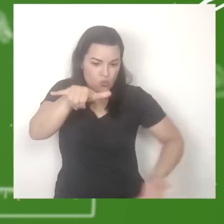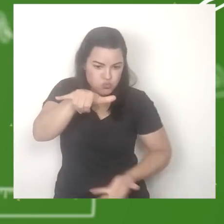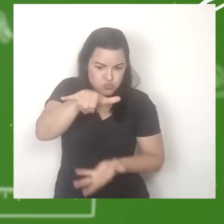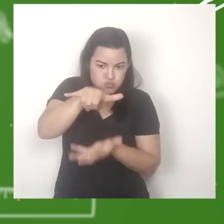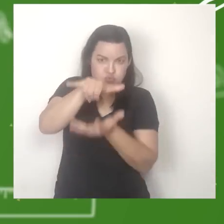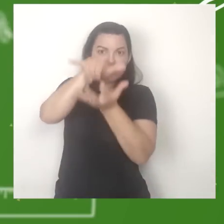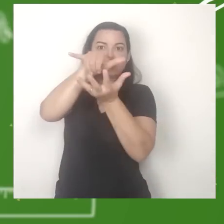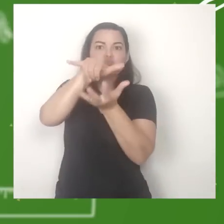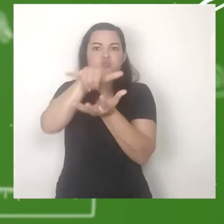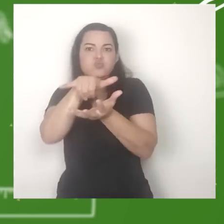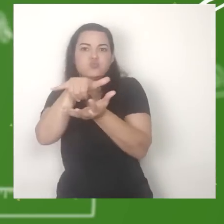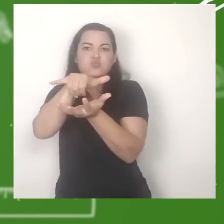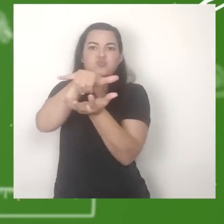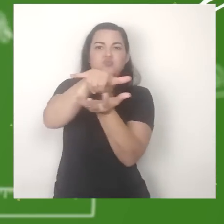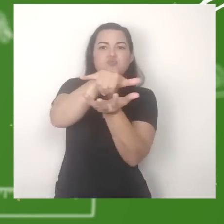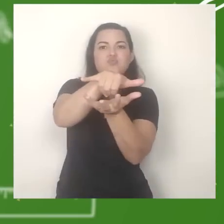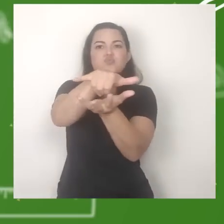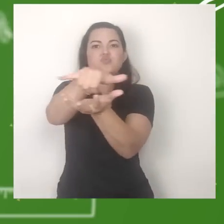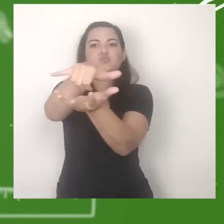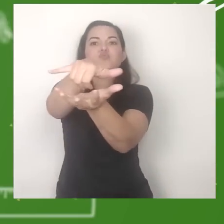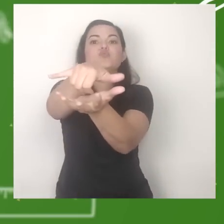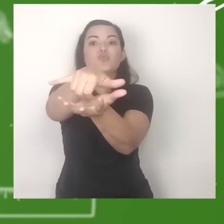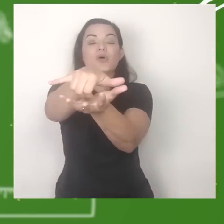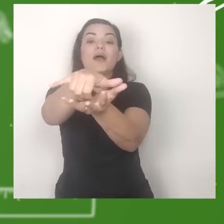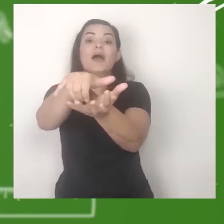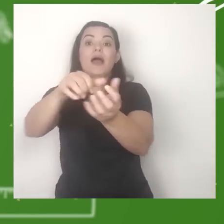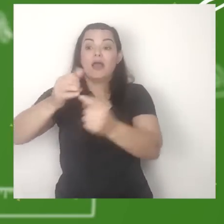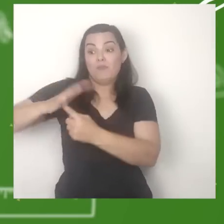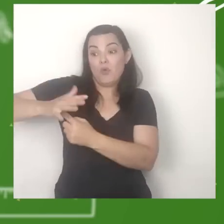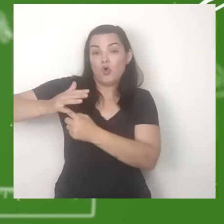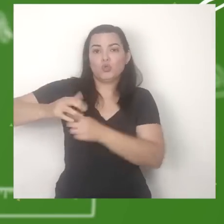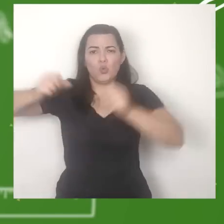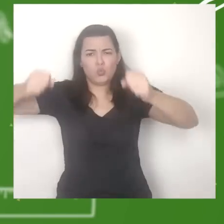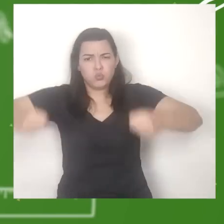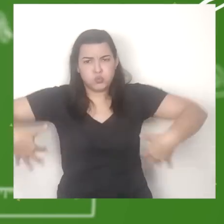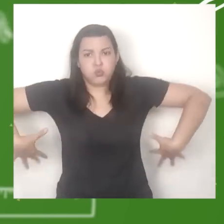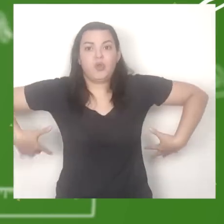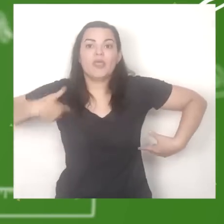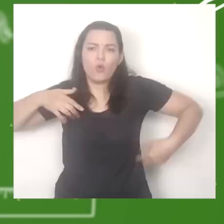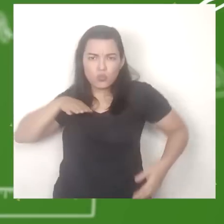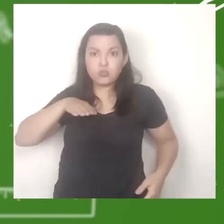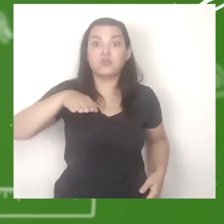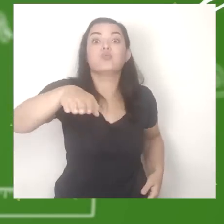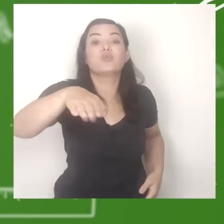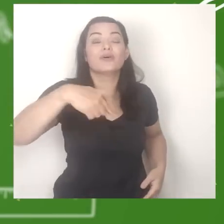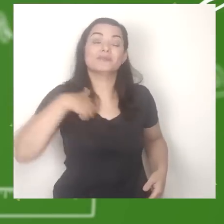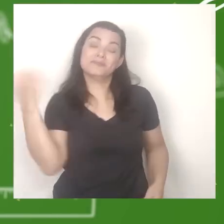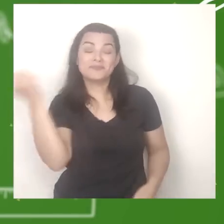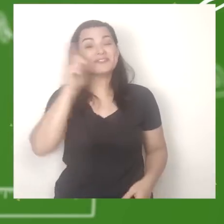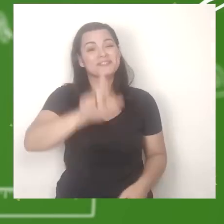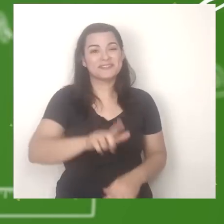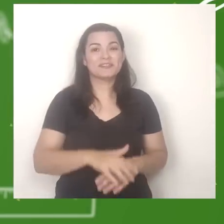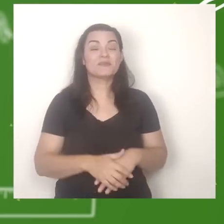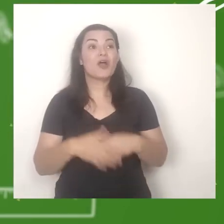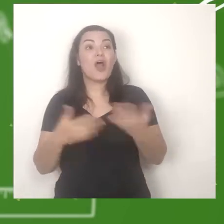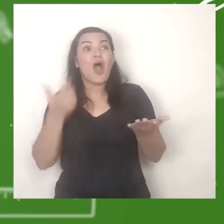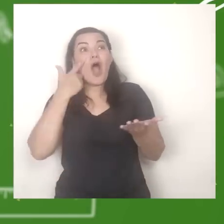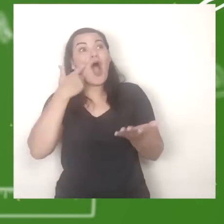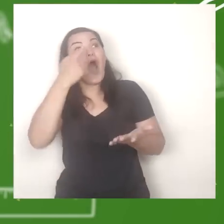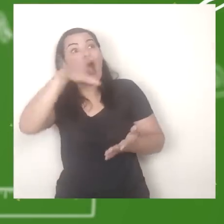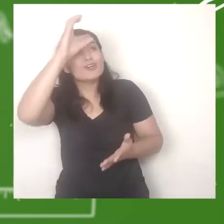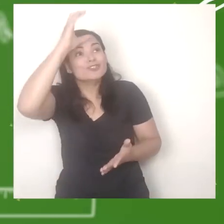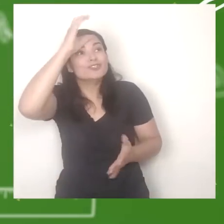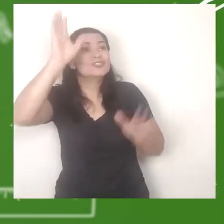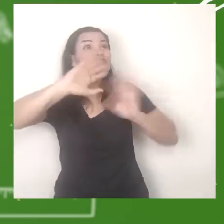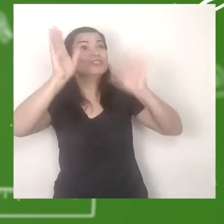e empurra as asas para cima. A força dos motores me leva para frente. E lá vou eu!